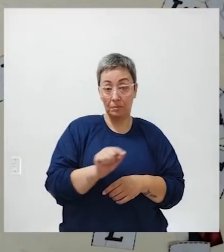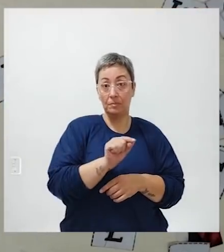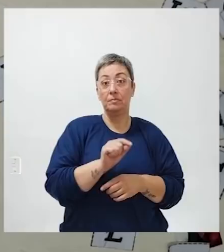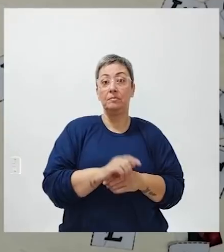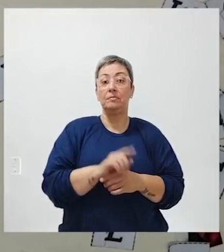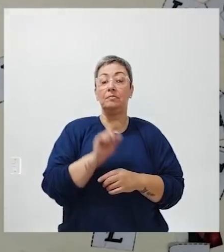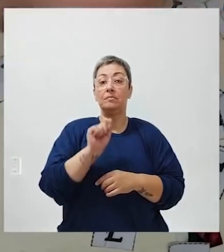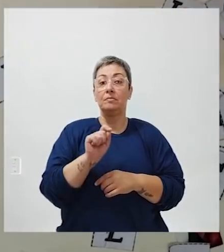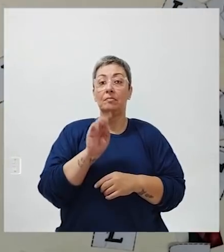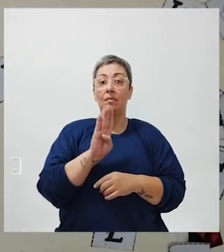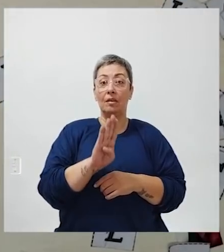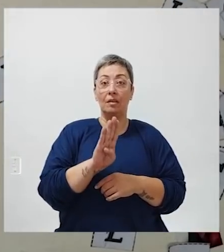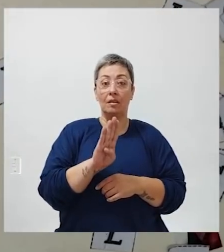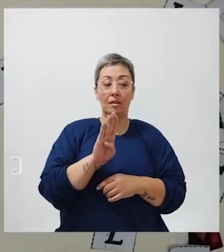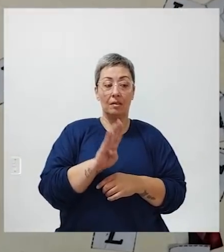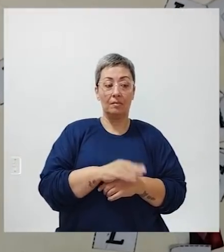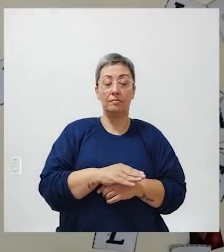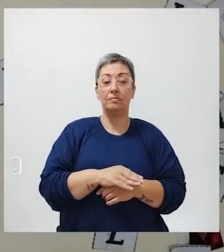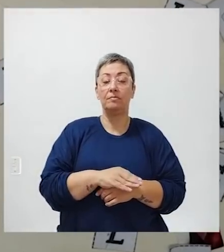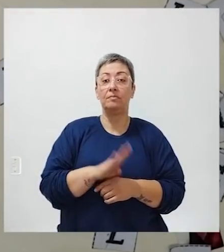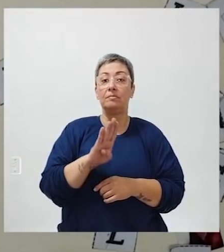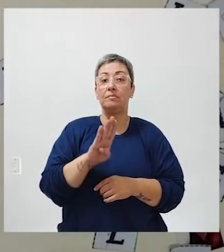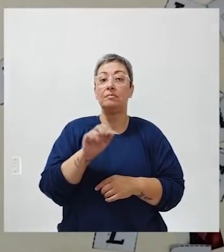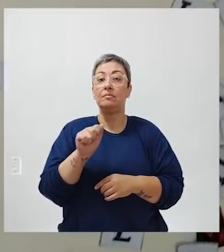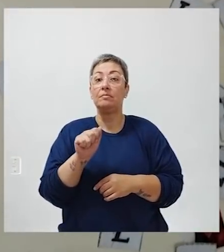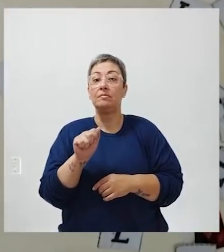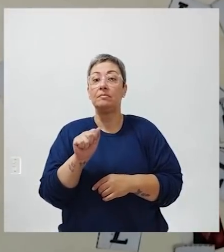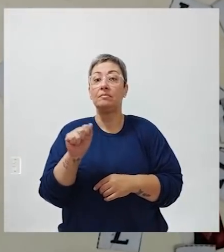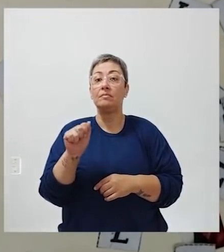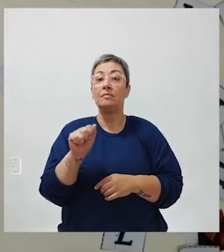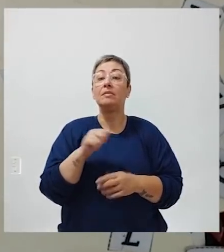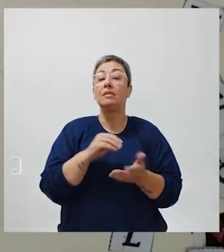Ó, tá soco b. Pra ficar soco ba.